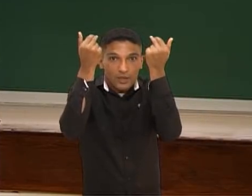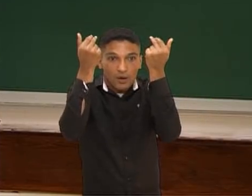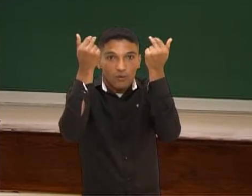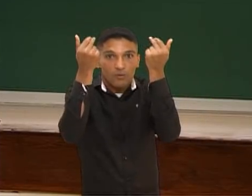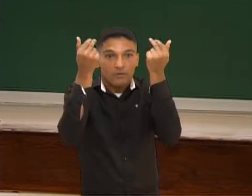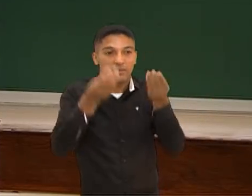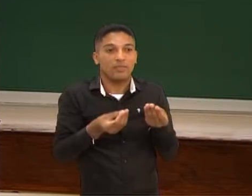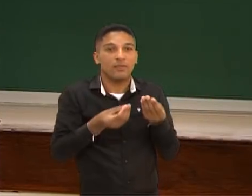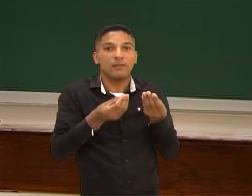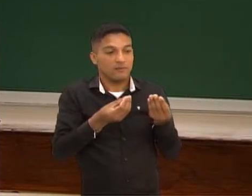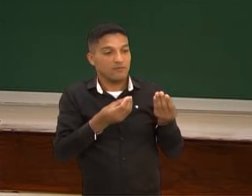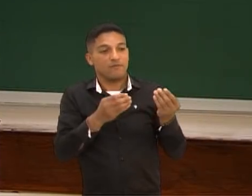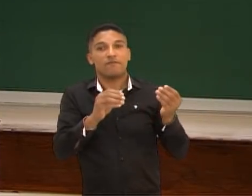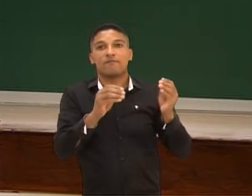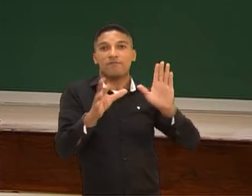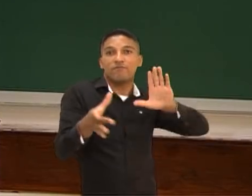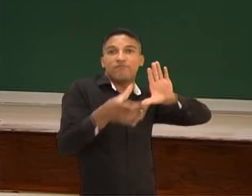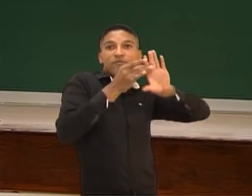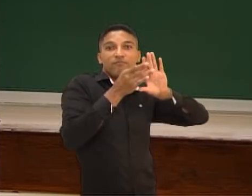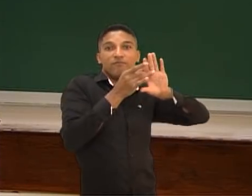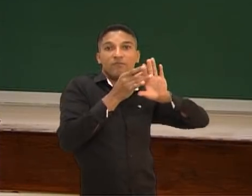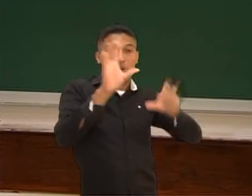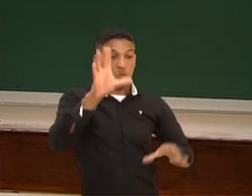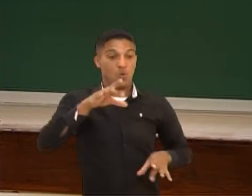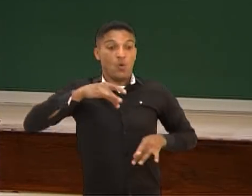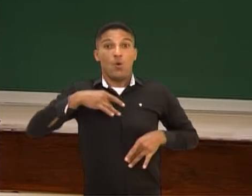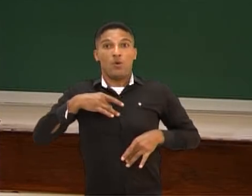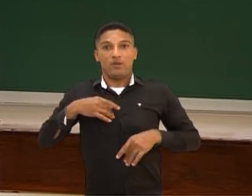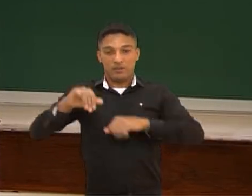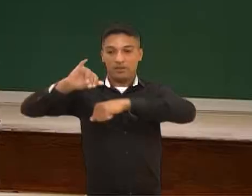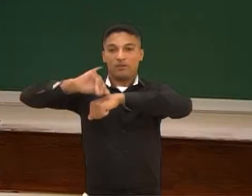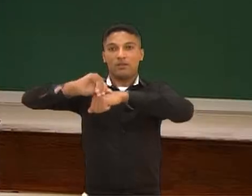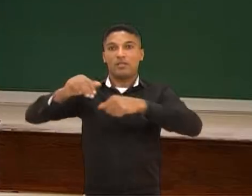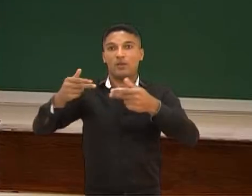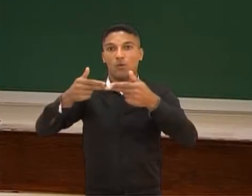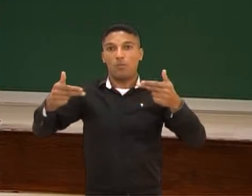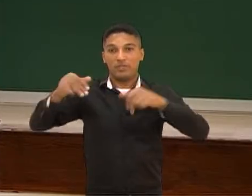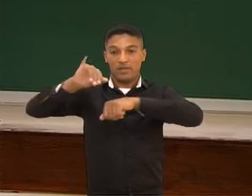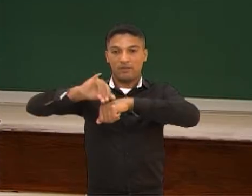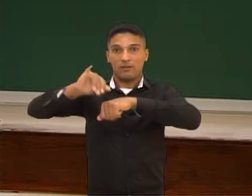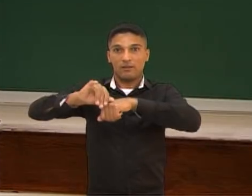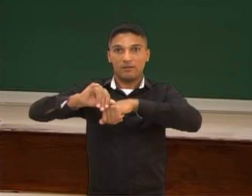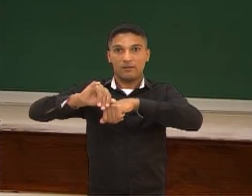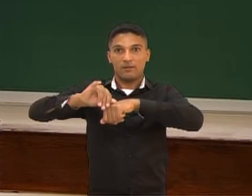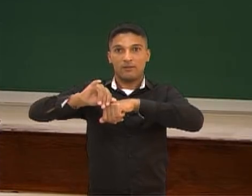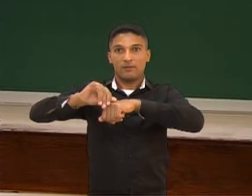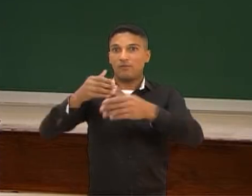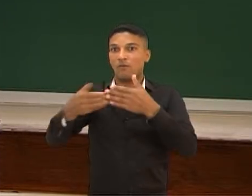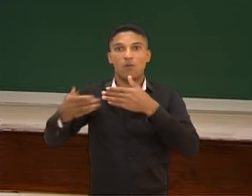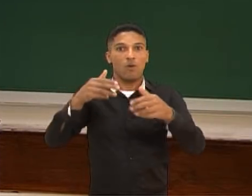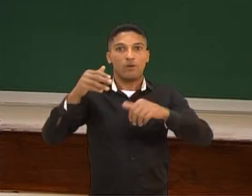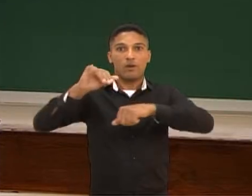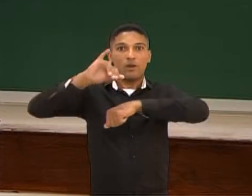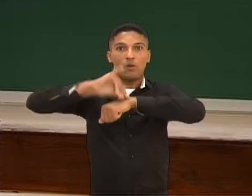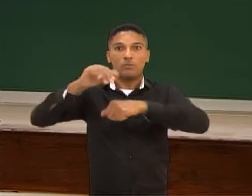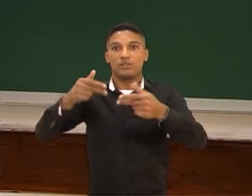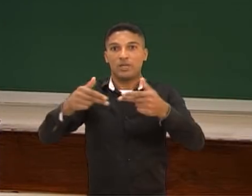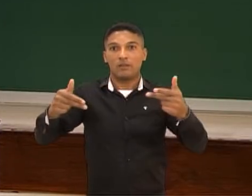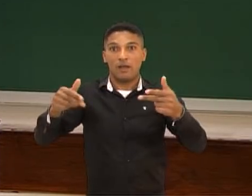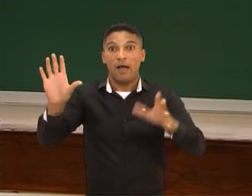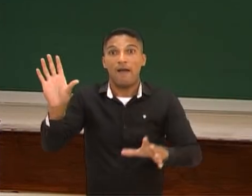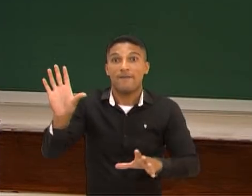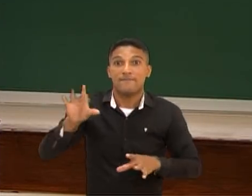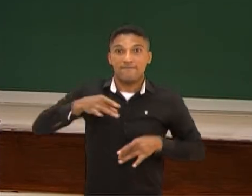uso desse recurso de linguagem. Né? Então, o objetivo é justamente sensibilizar o leitor para, num primeiro momento, causar lá uma